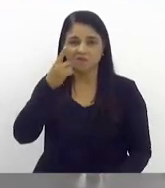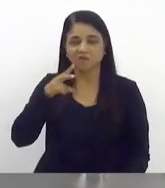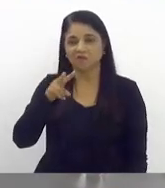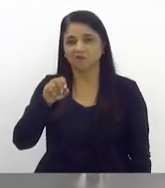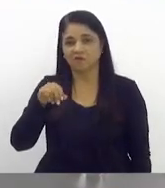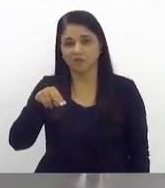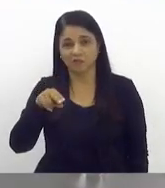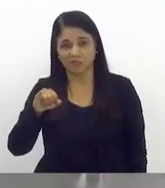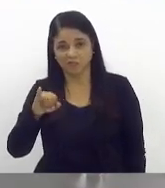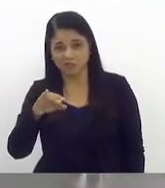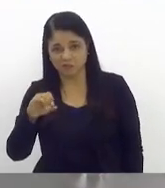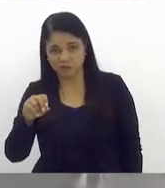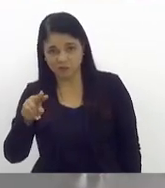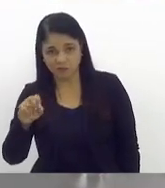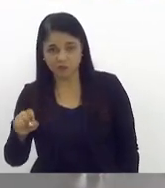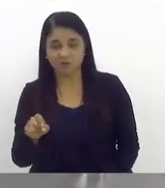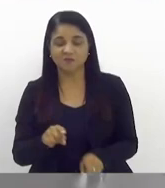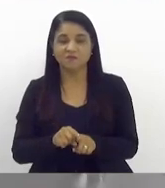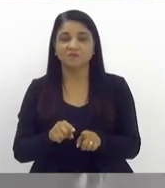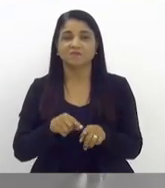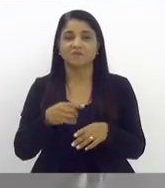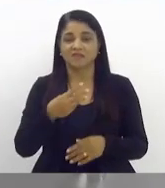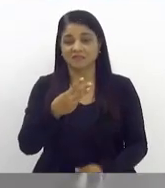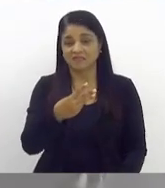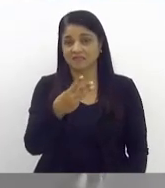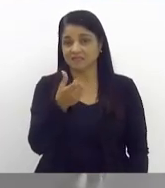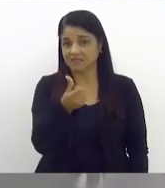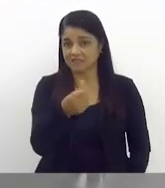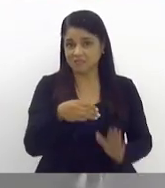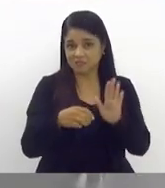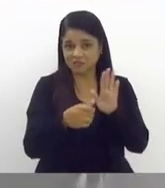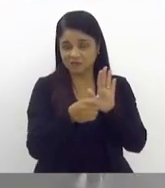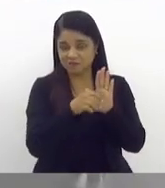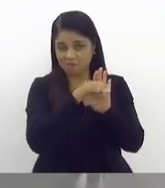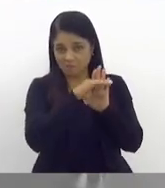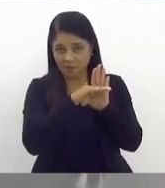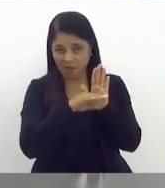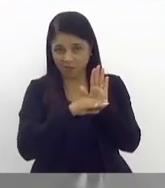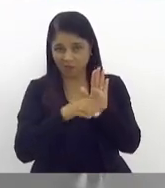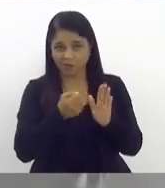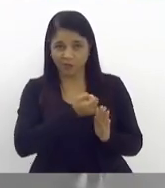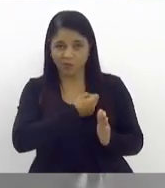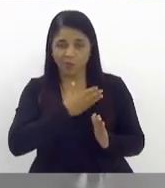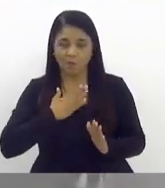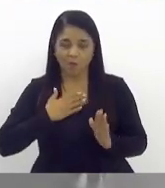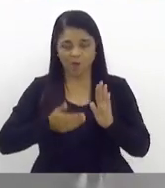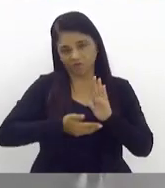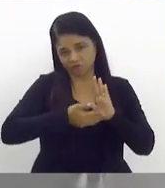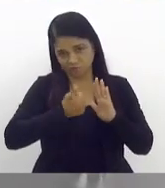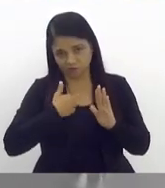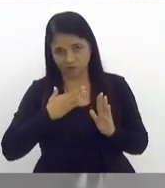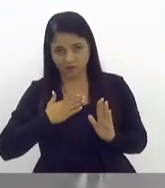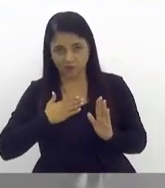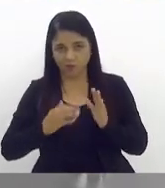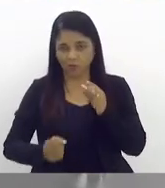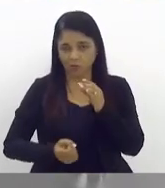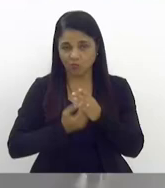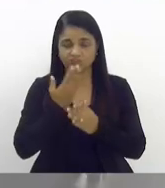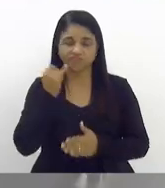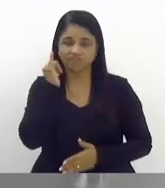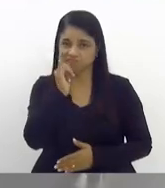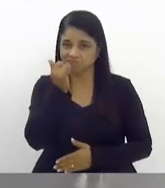Cozzolino. Passou 36 da pauta. Vou retirar de pauta, como eu sou autor. Autor não, eu sou